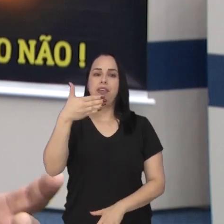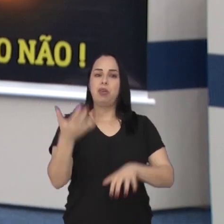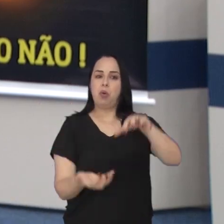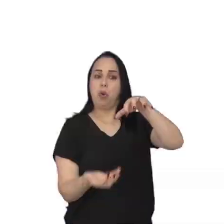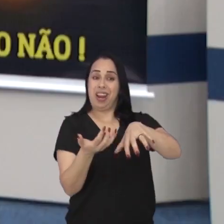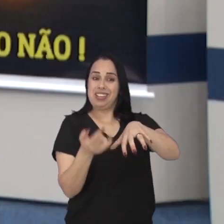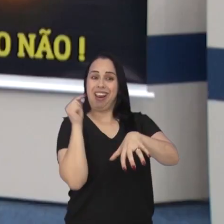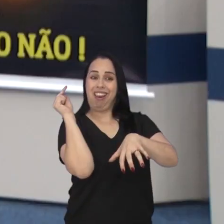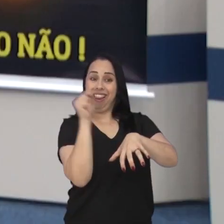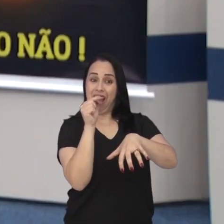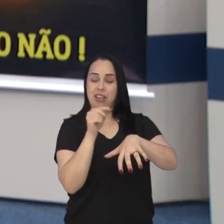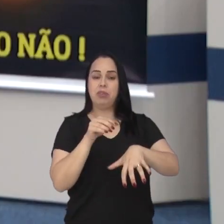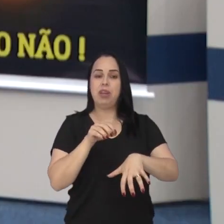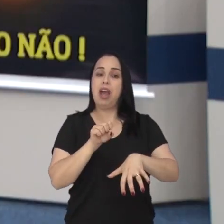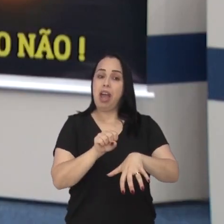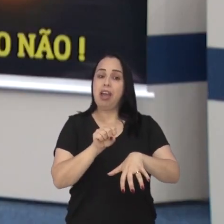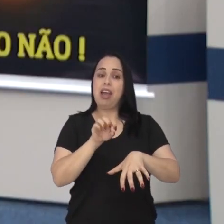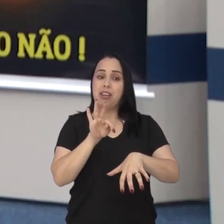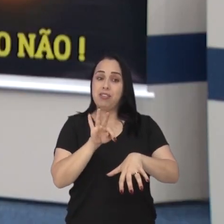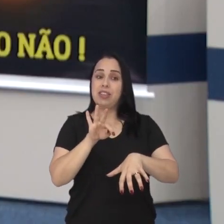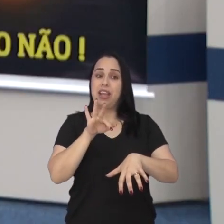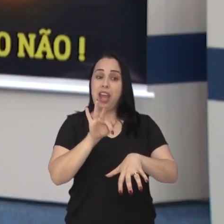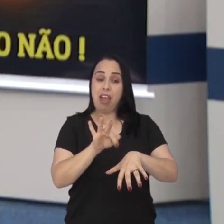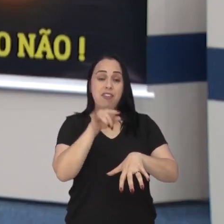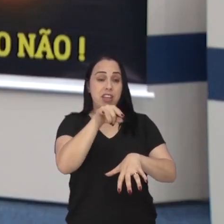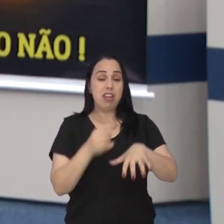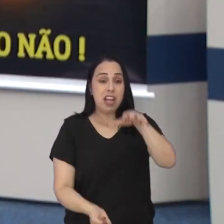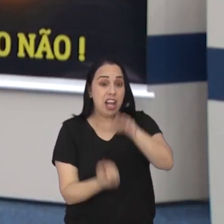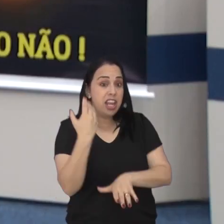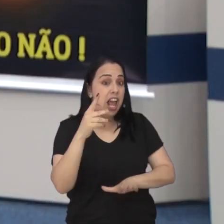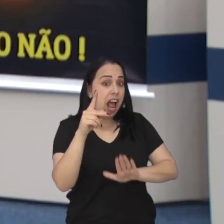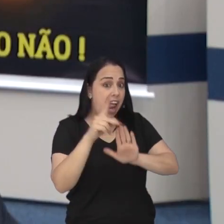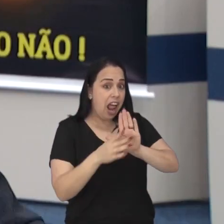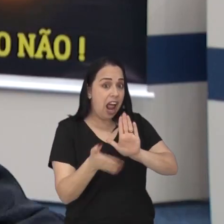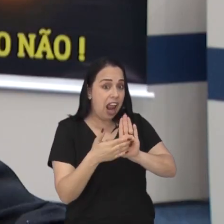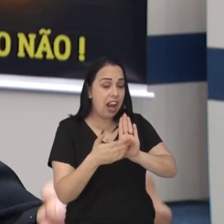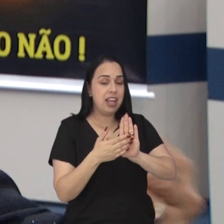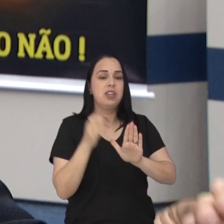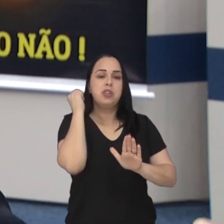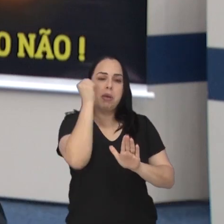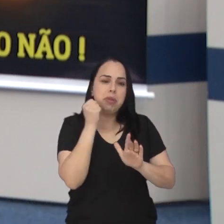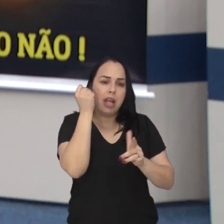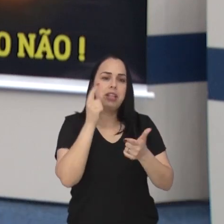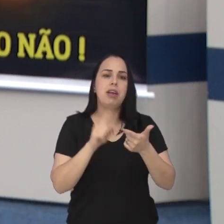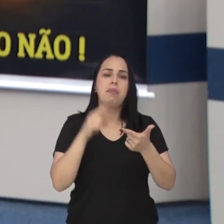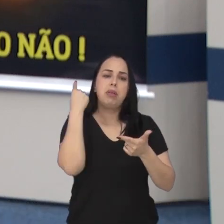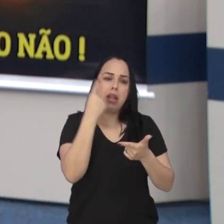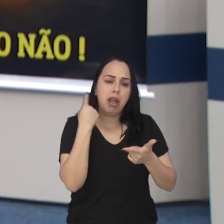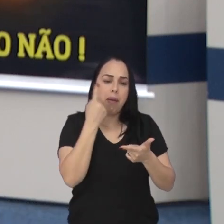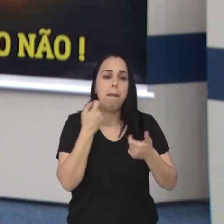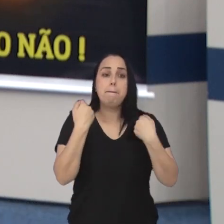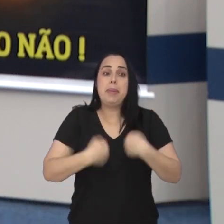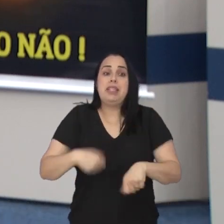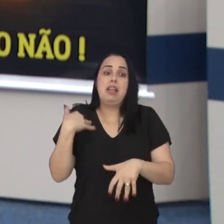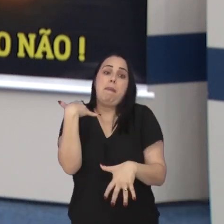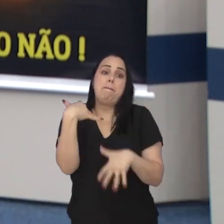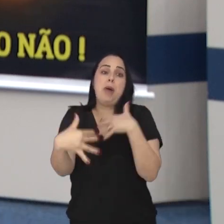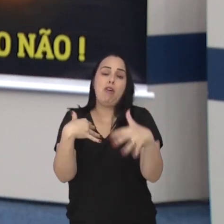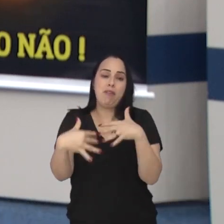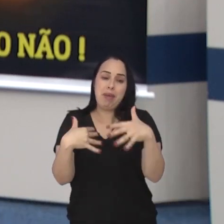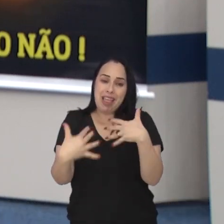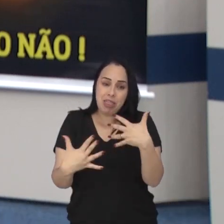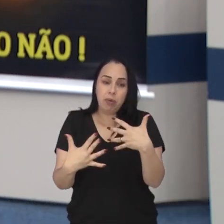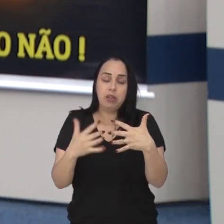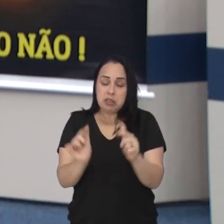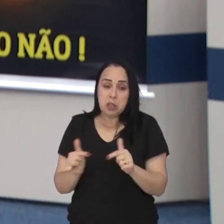Congresso Nacional, porque é lá, no Congresso, que efetivamente faz-se as leis. Então os deputados federais, os senadores precisam se